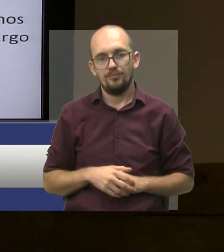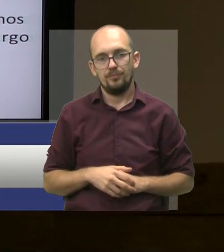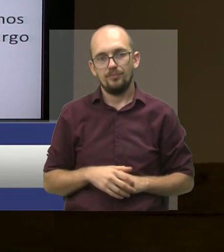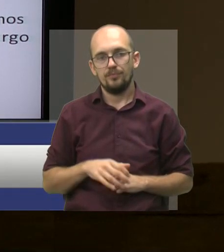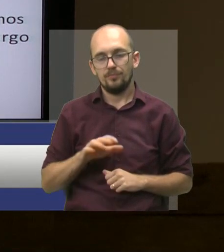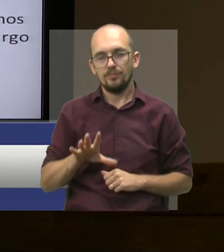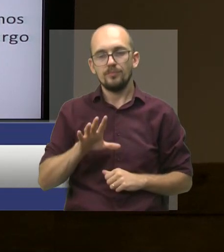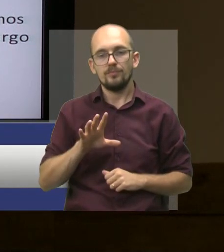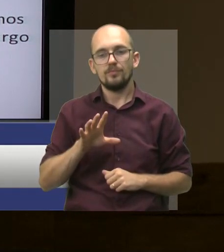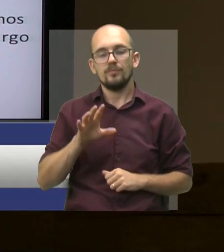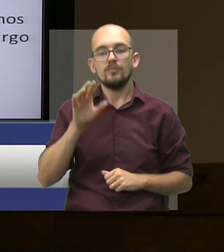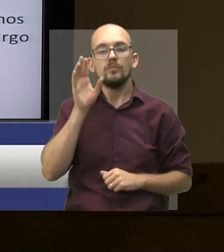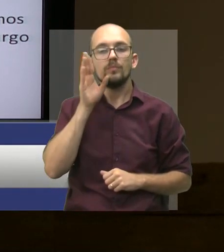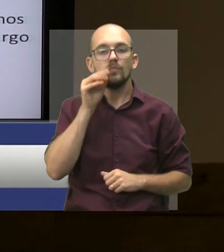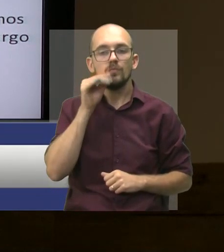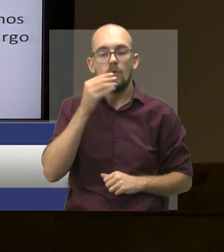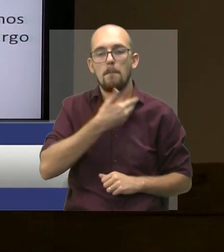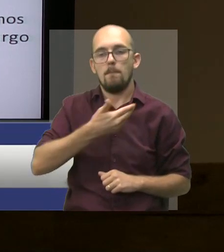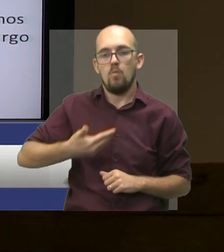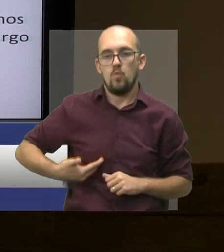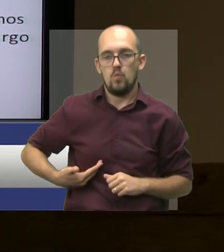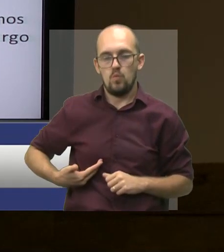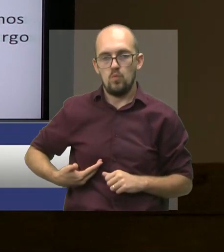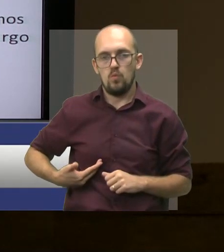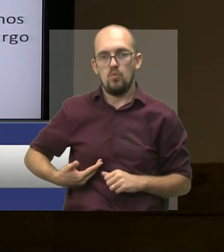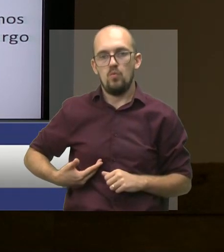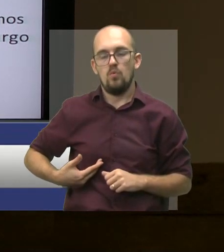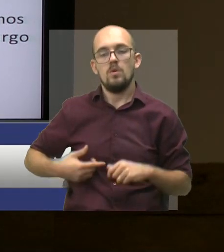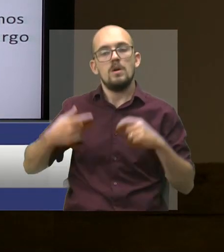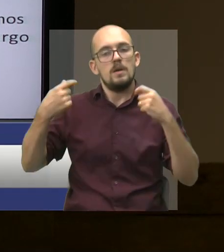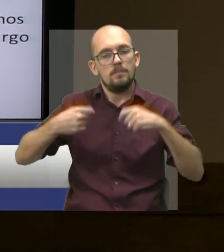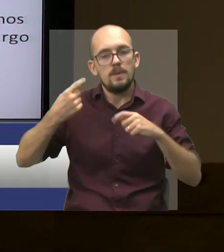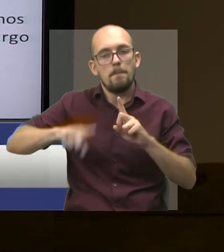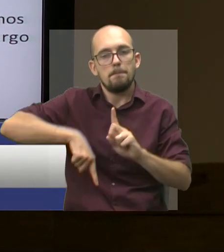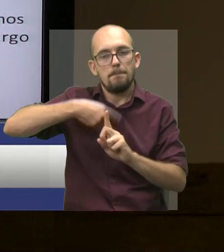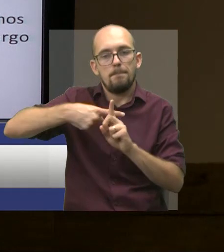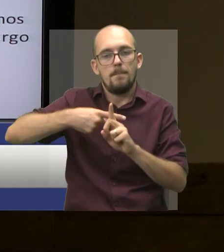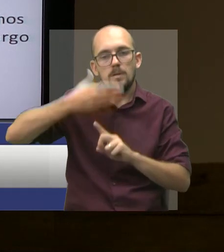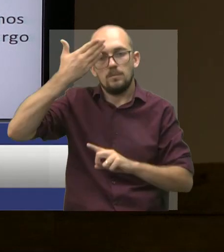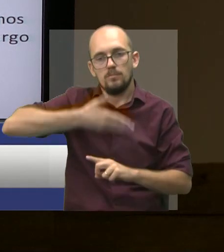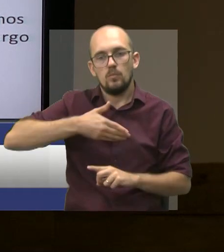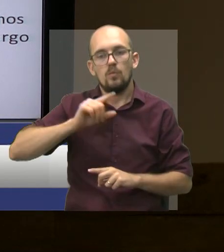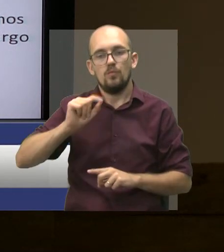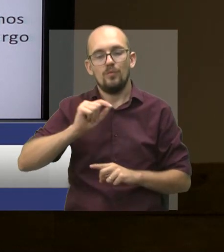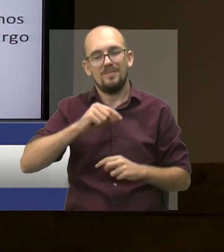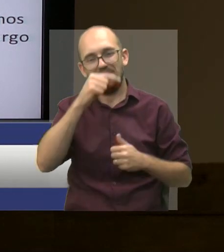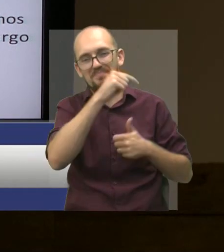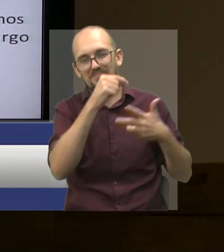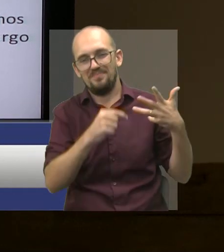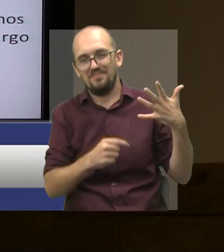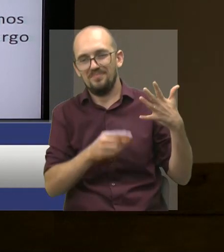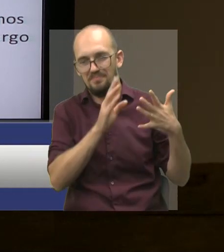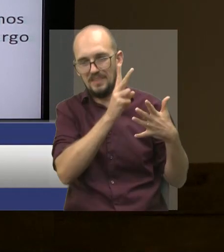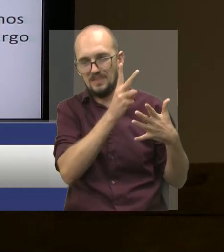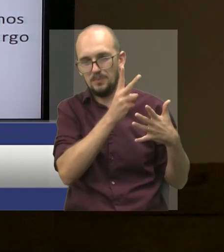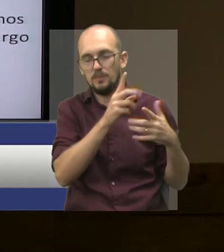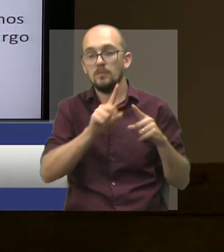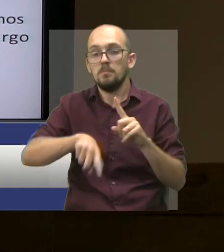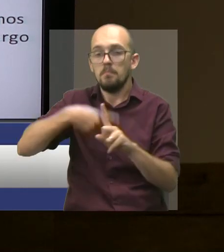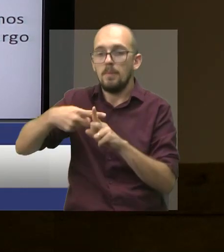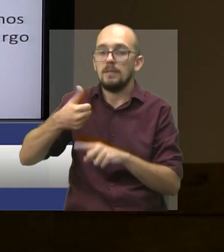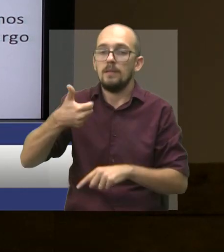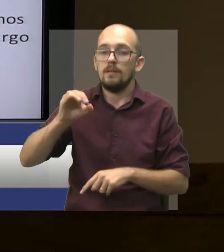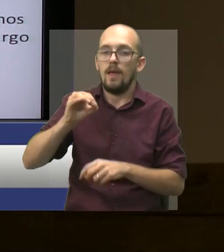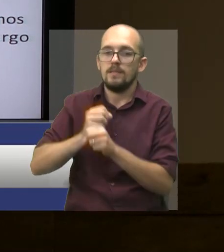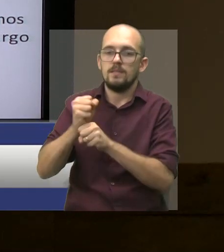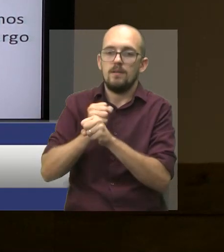do regime, o servidor público, deve provar ainda, além desses requisitos, 10 anos no serviço